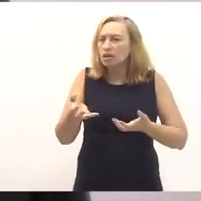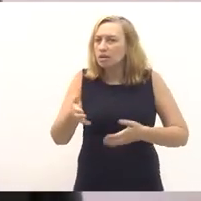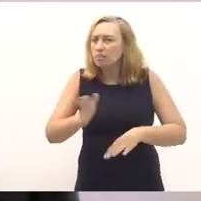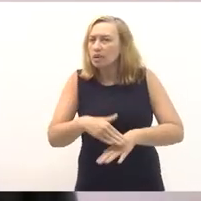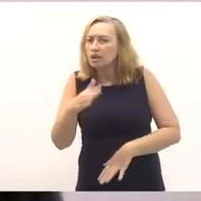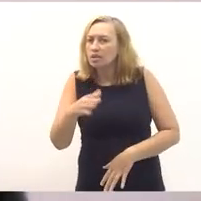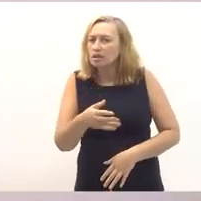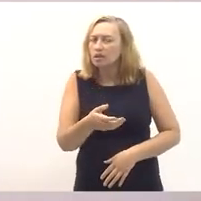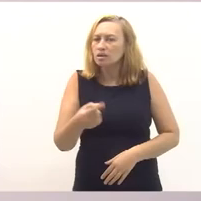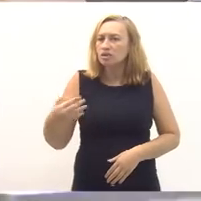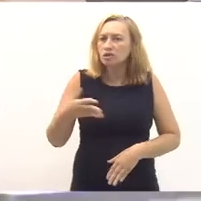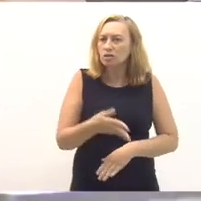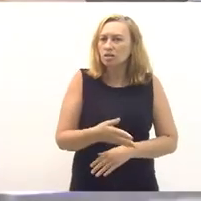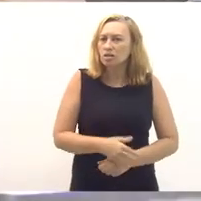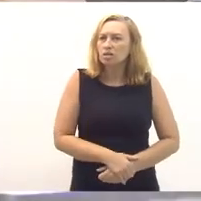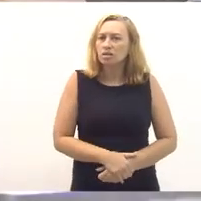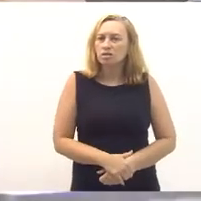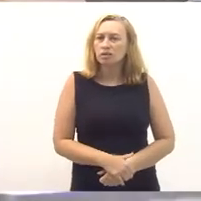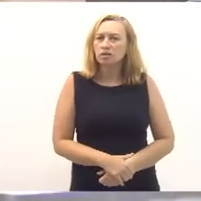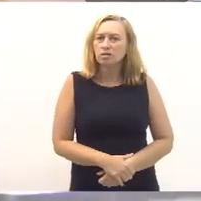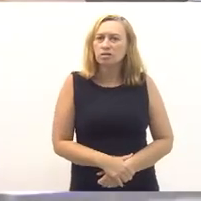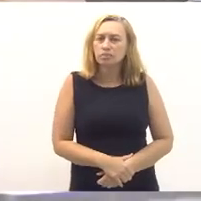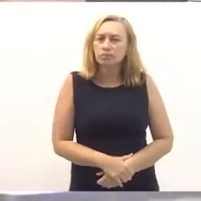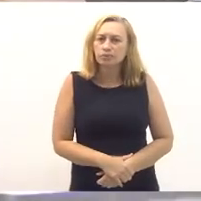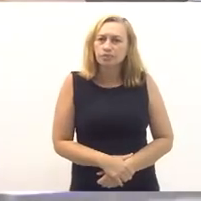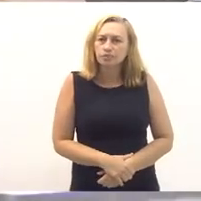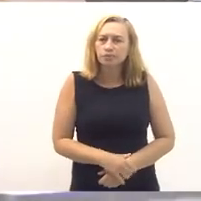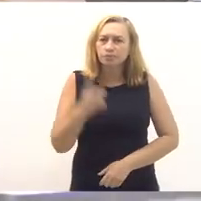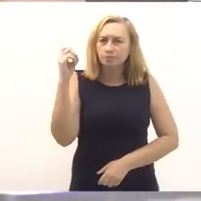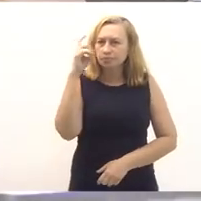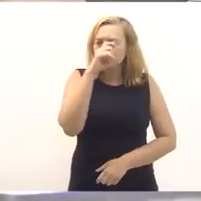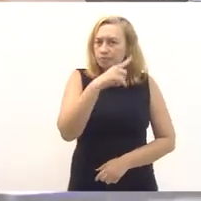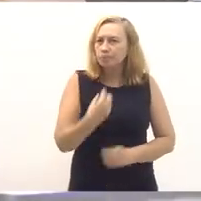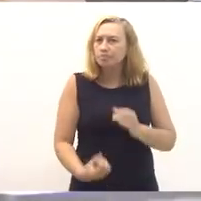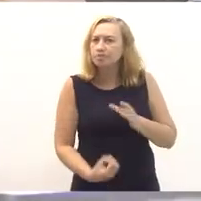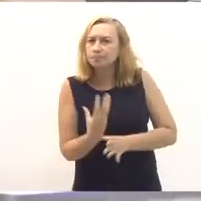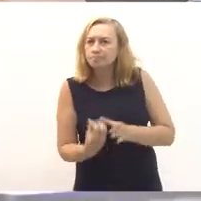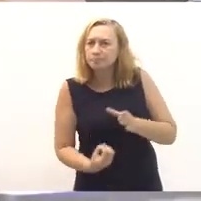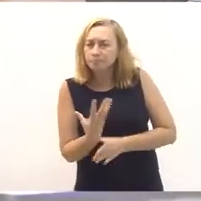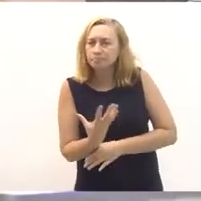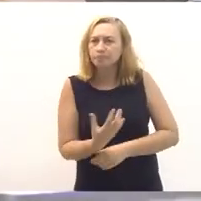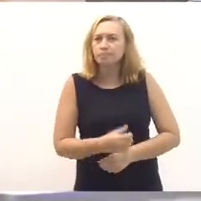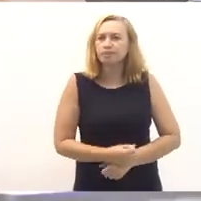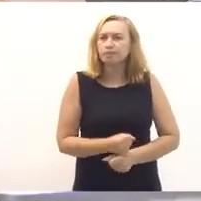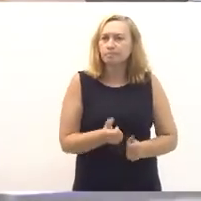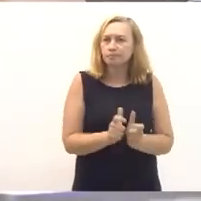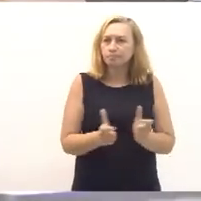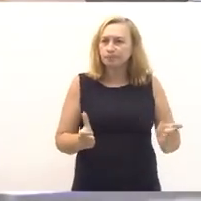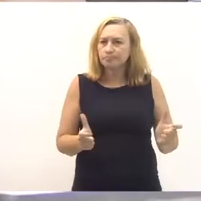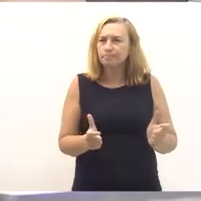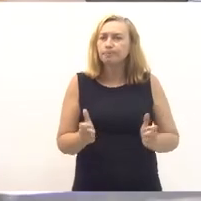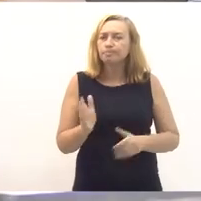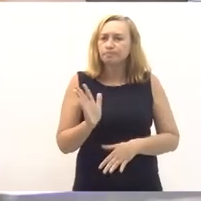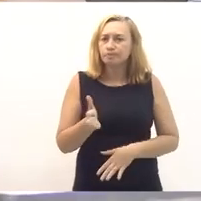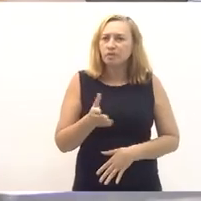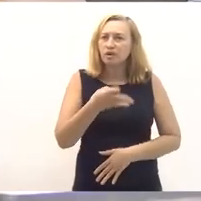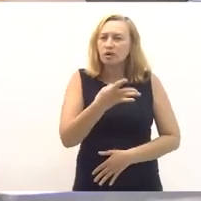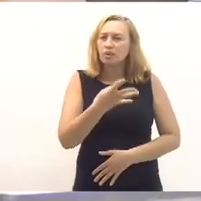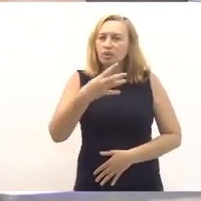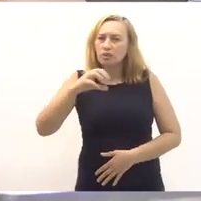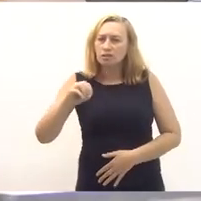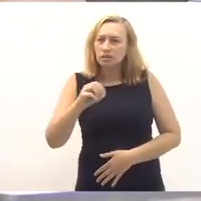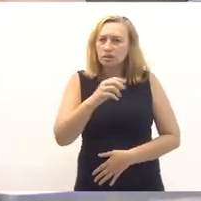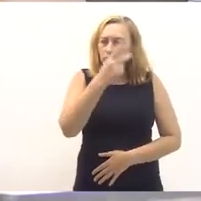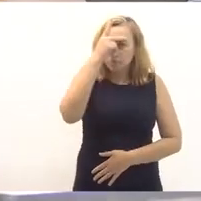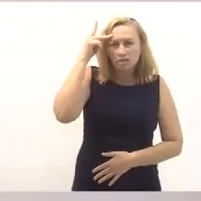chegar devido à dificuldade de alta produção da demanda que a crescente né Eu já são 400